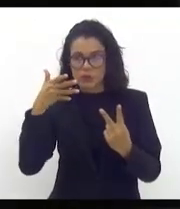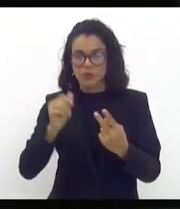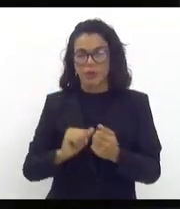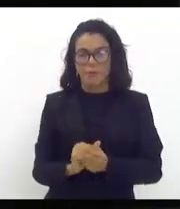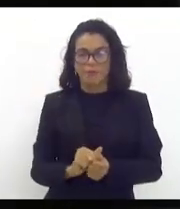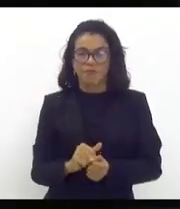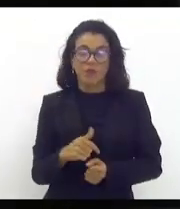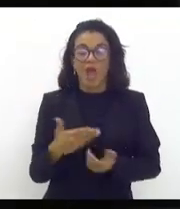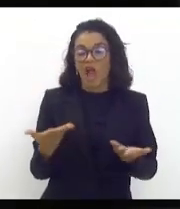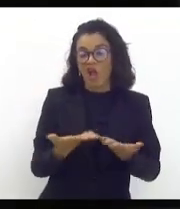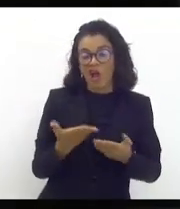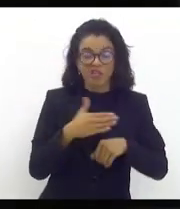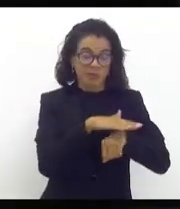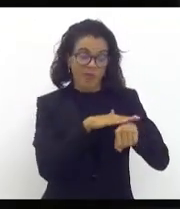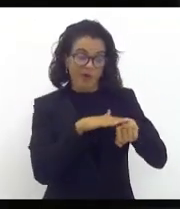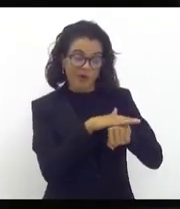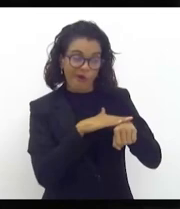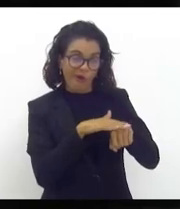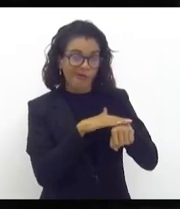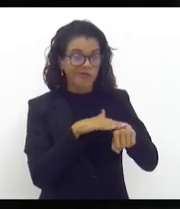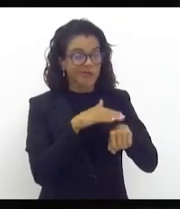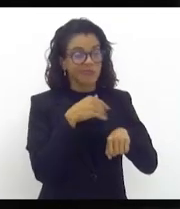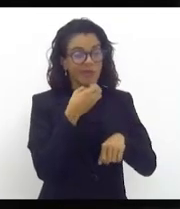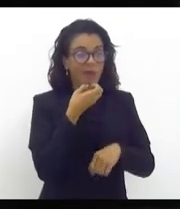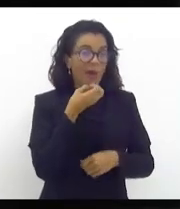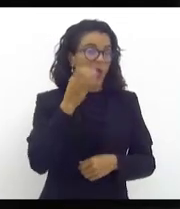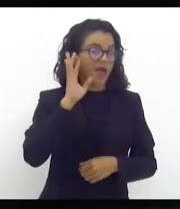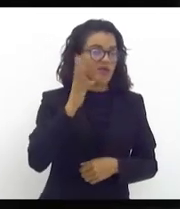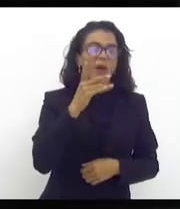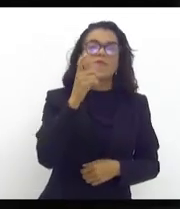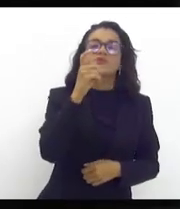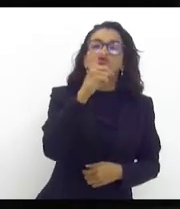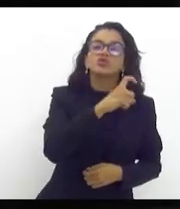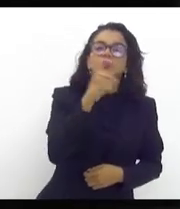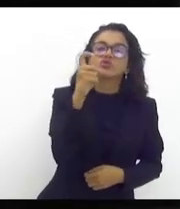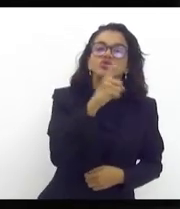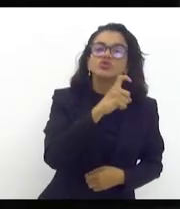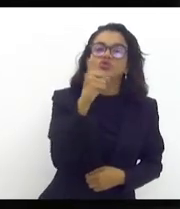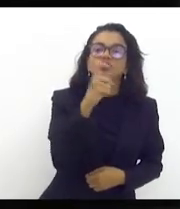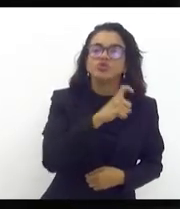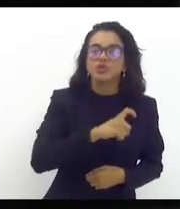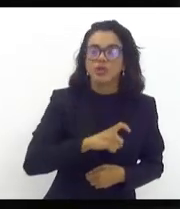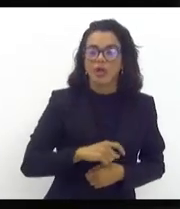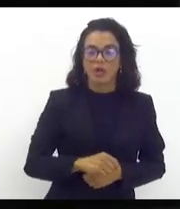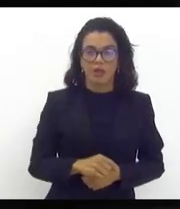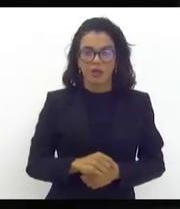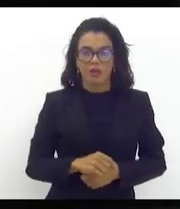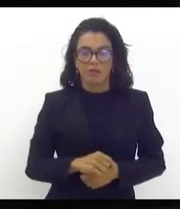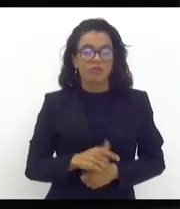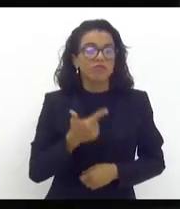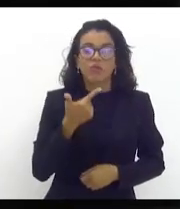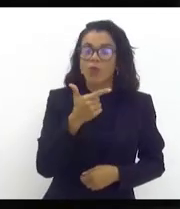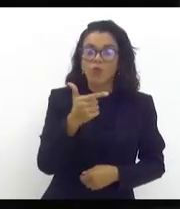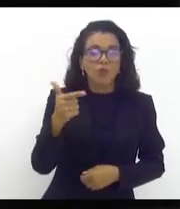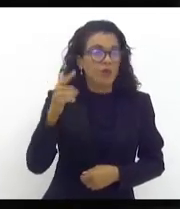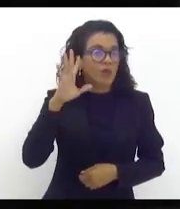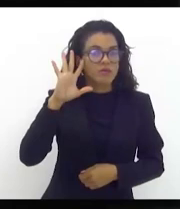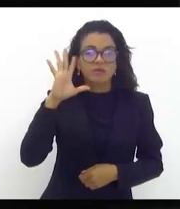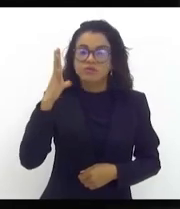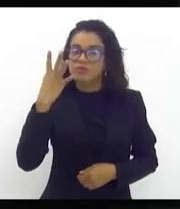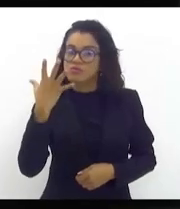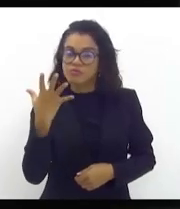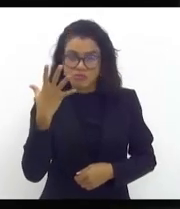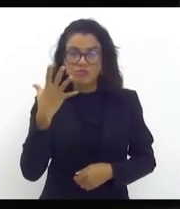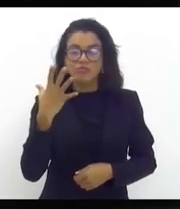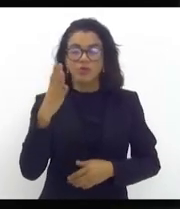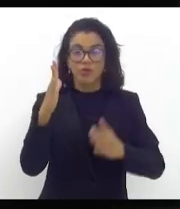estamos conversando, está sendo bem encaminhado, é mentira. Tanto não está sendo bem encaminhado que